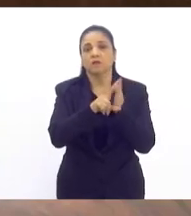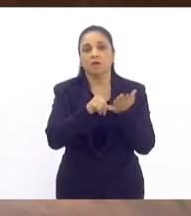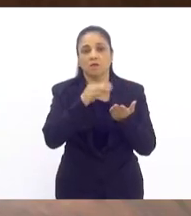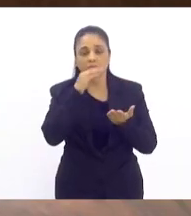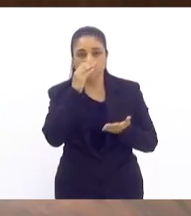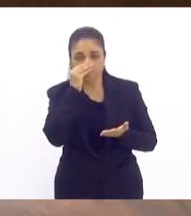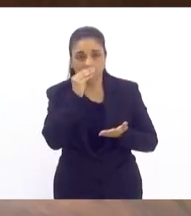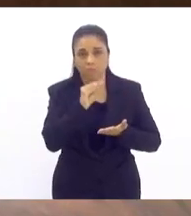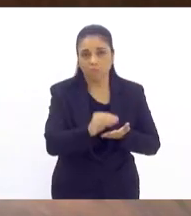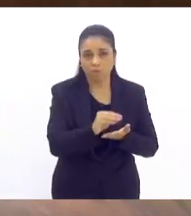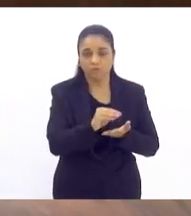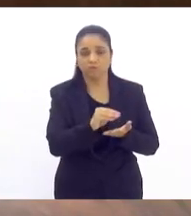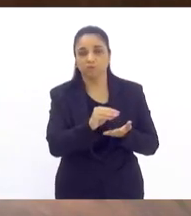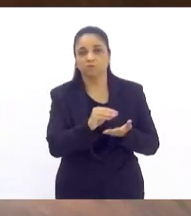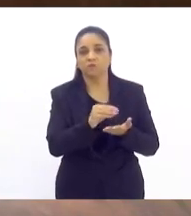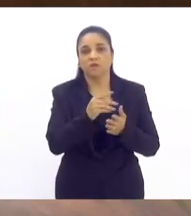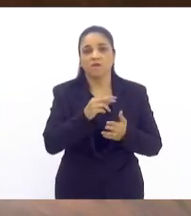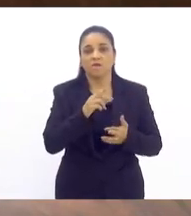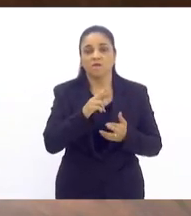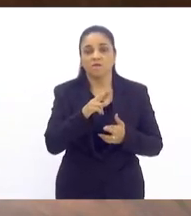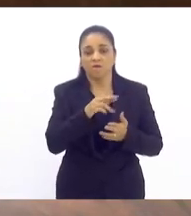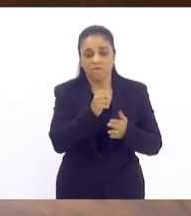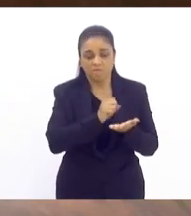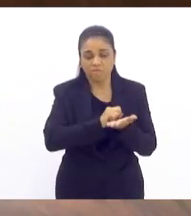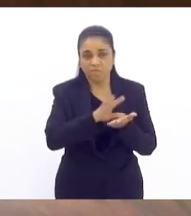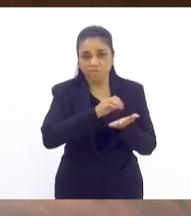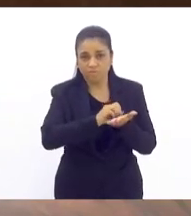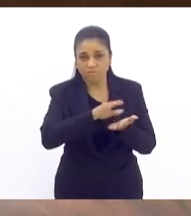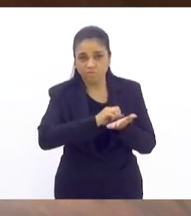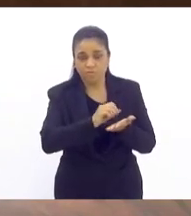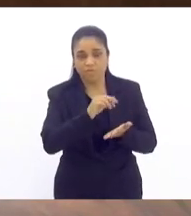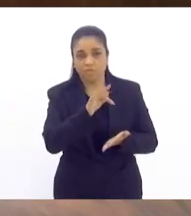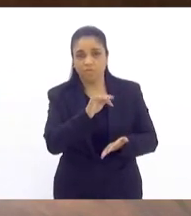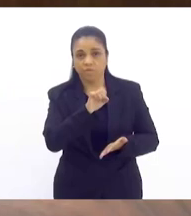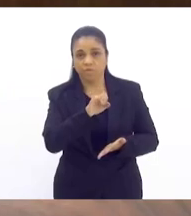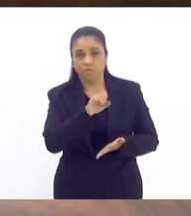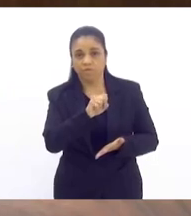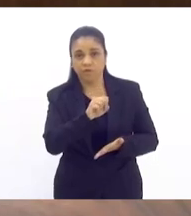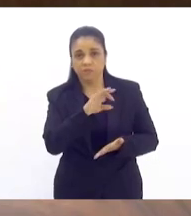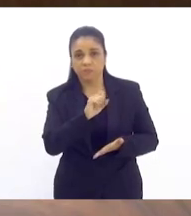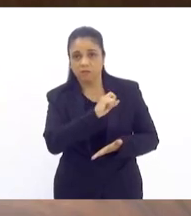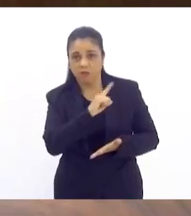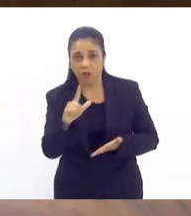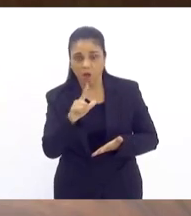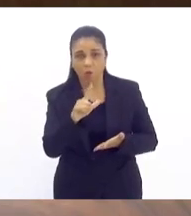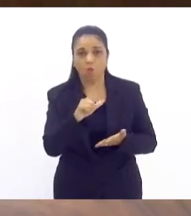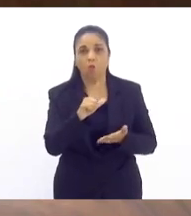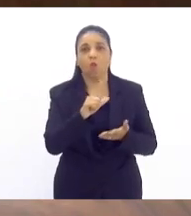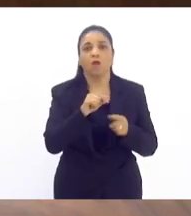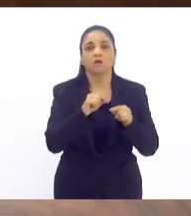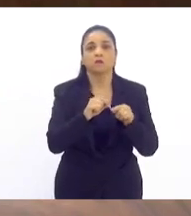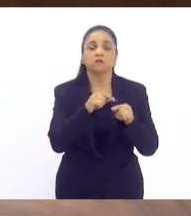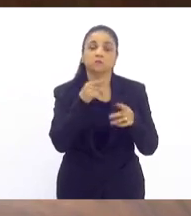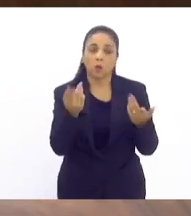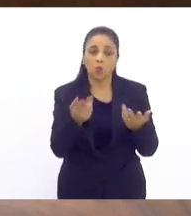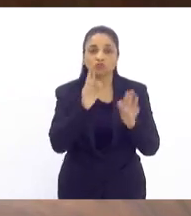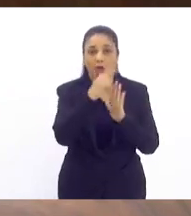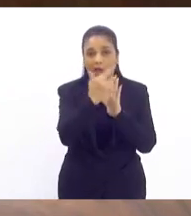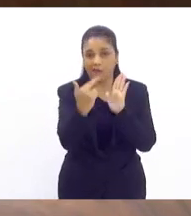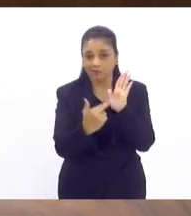que gera Impacto econômico grave especialmente considerando que o Estado do Rio de Janeiro encontra-se regime de recuperação fiscal e acabou de ser